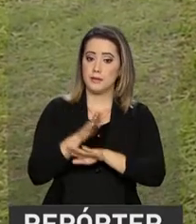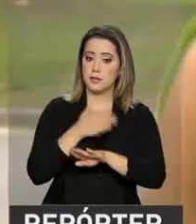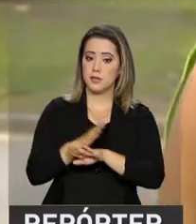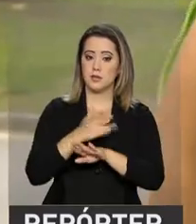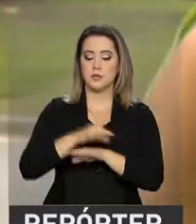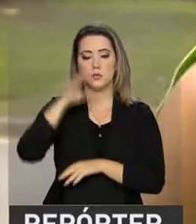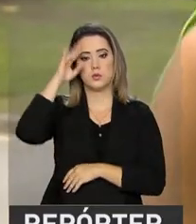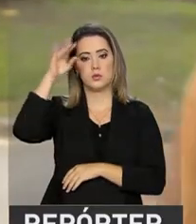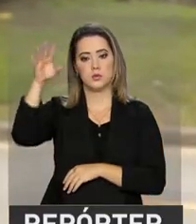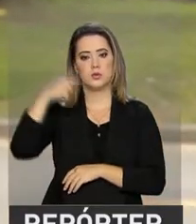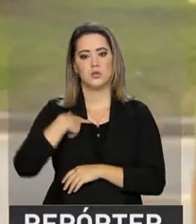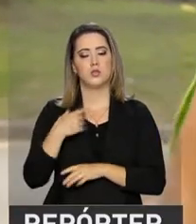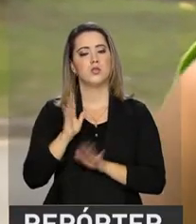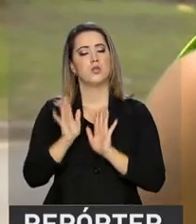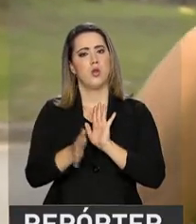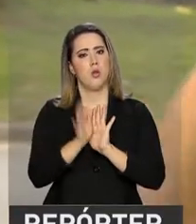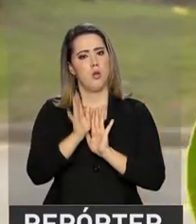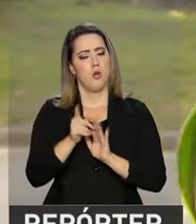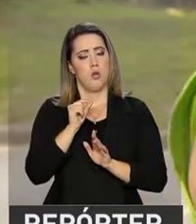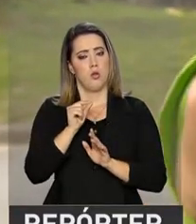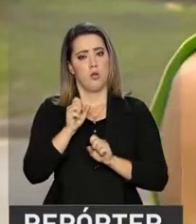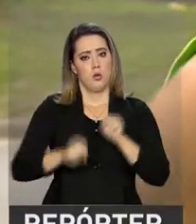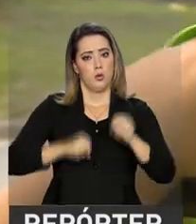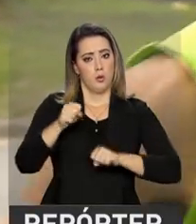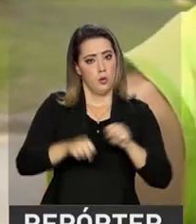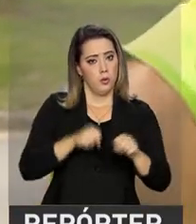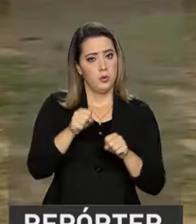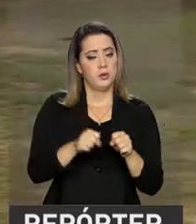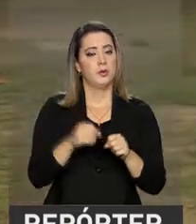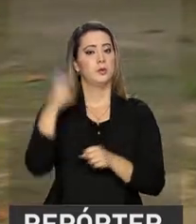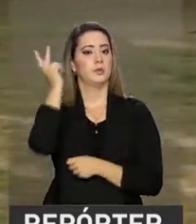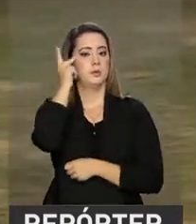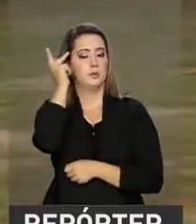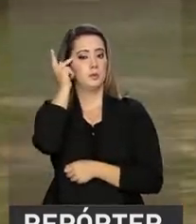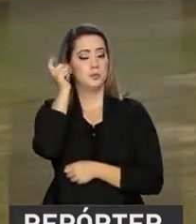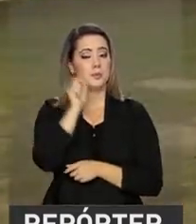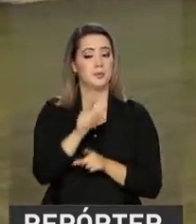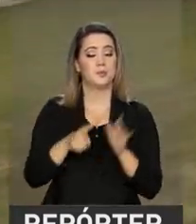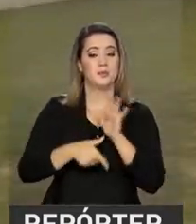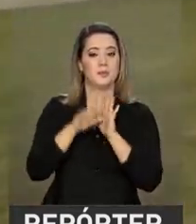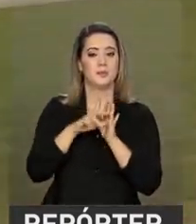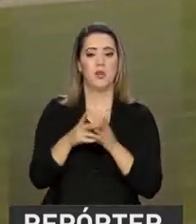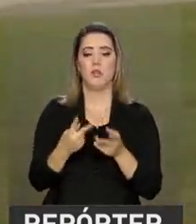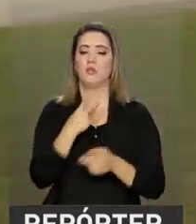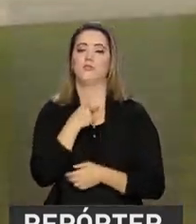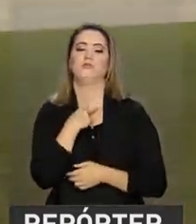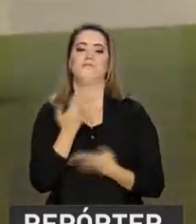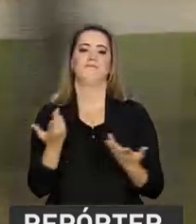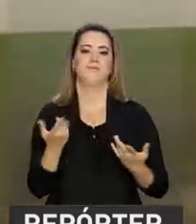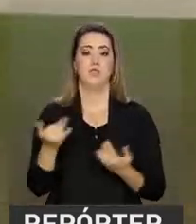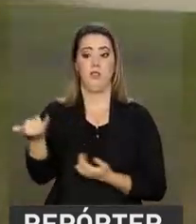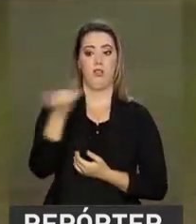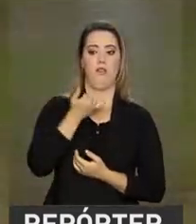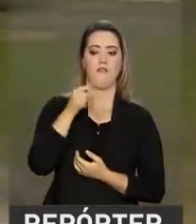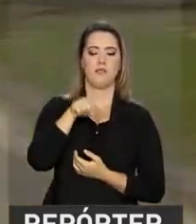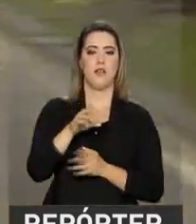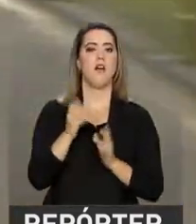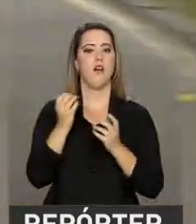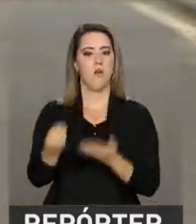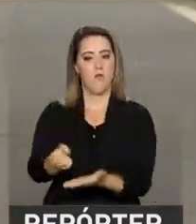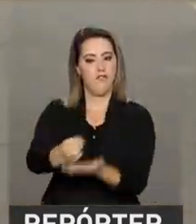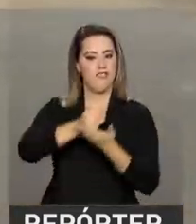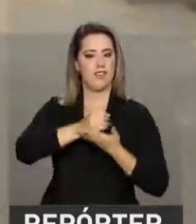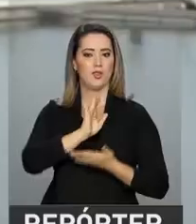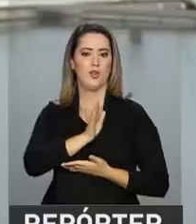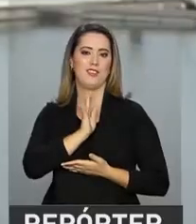sonho de participar da corrida de são silvestre em são paulo algo que parecia impossível até receber a notícia sobre a doação